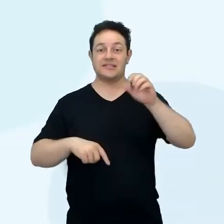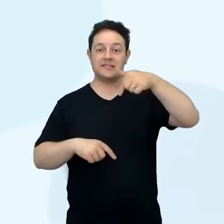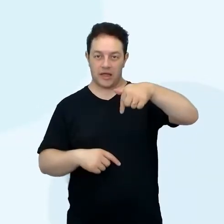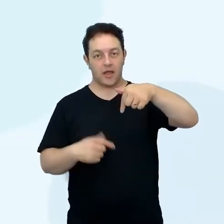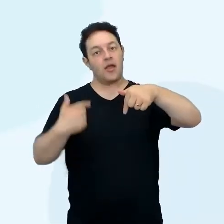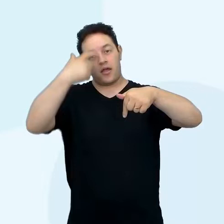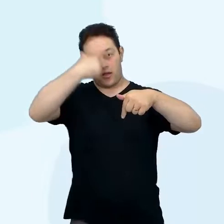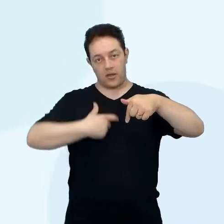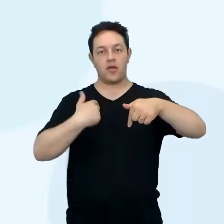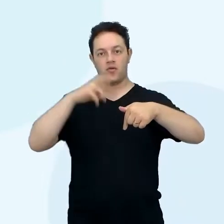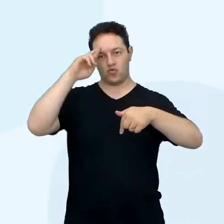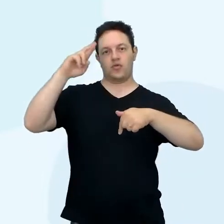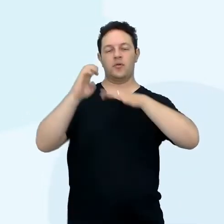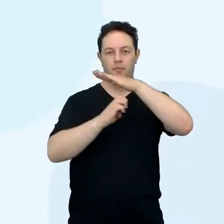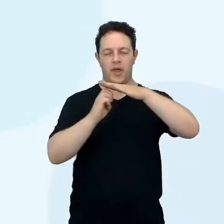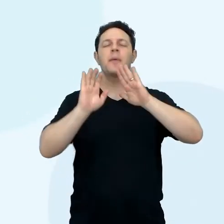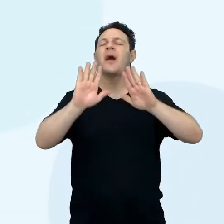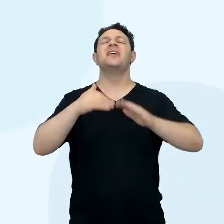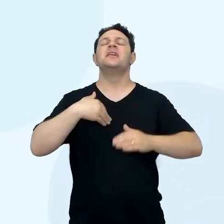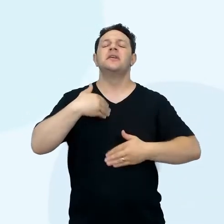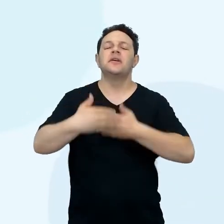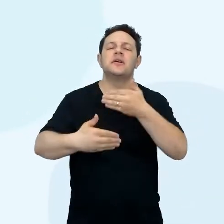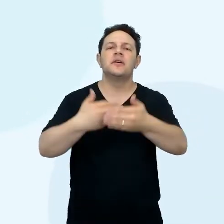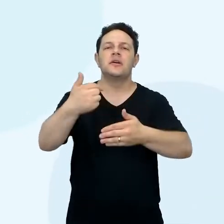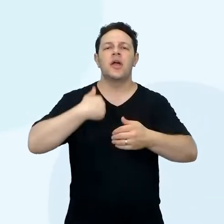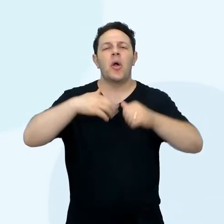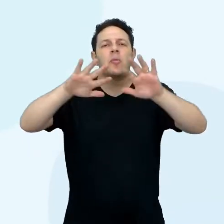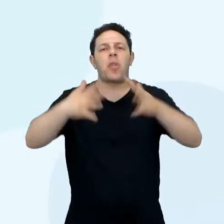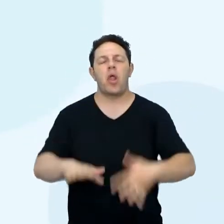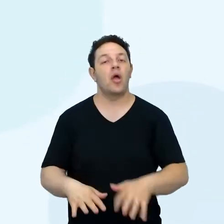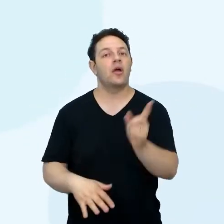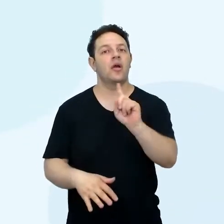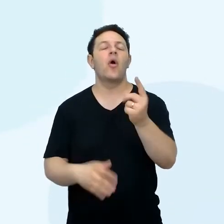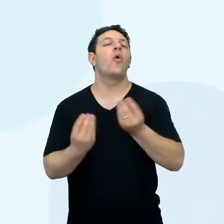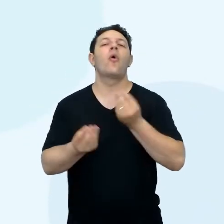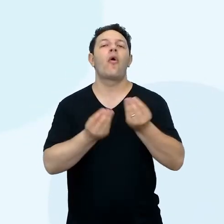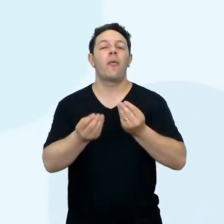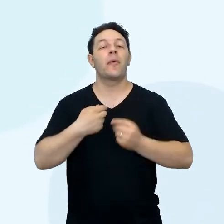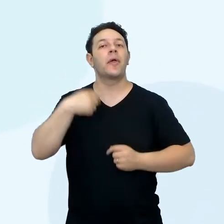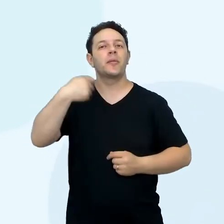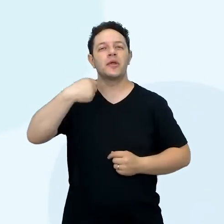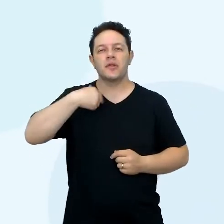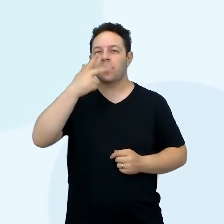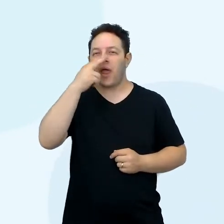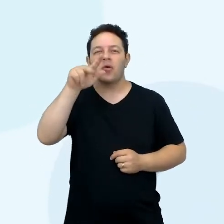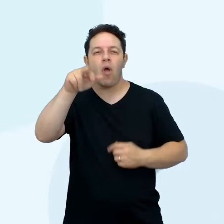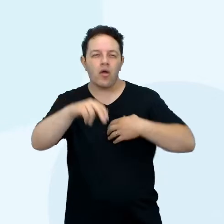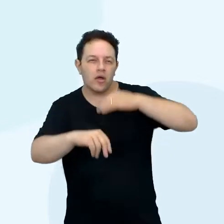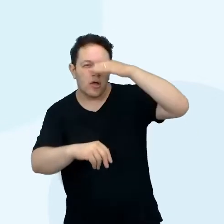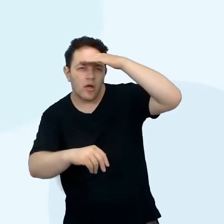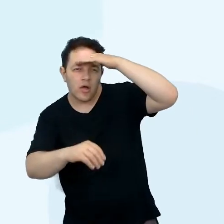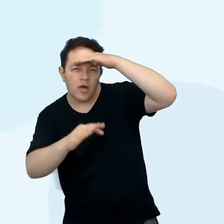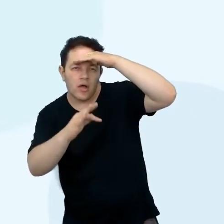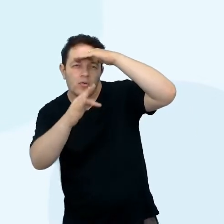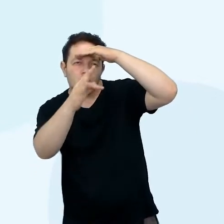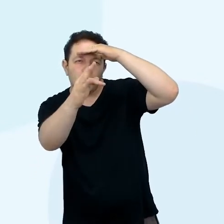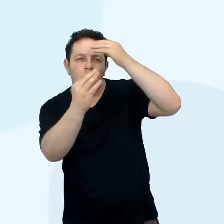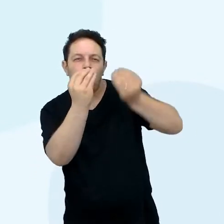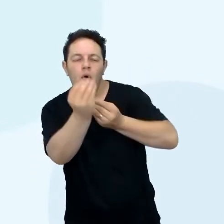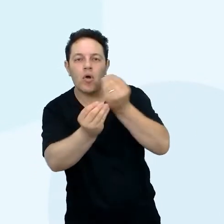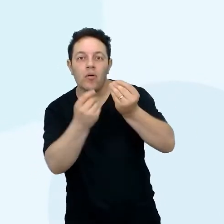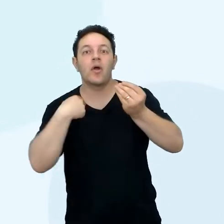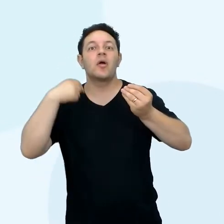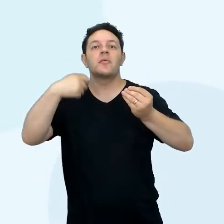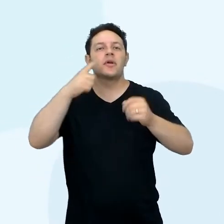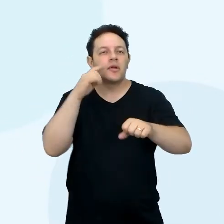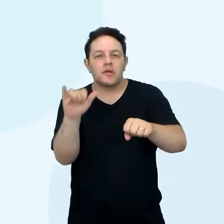né? Enxergar o longo prazo. Para administrar com competência é necessário ter uma visão ampla e estratégica da empresa e do